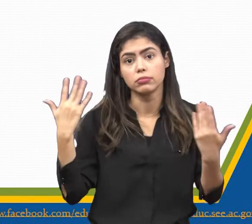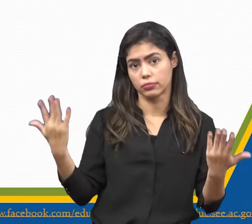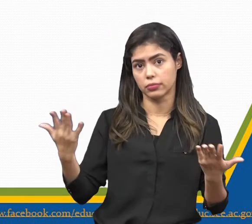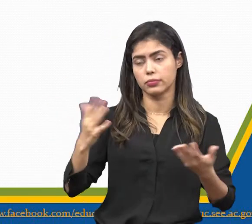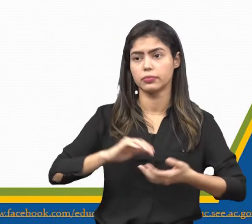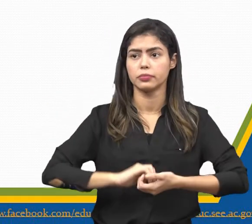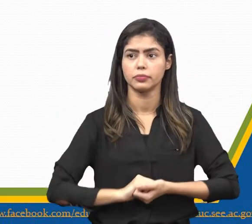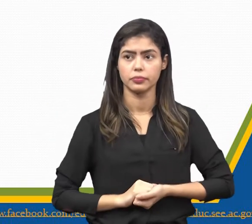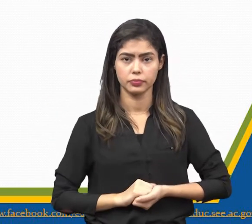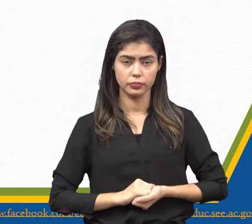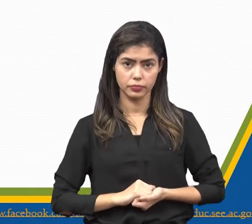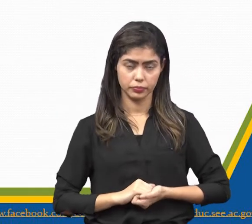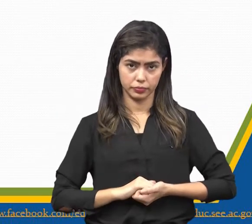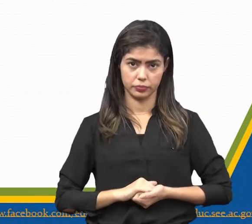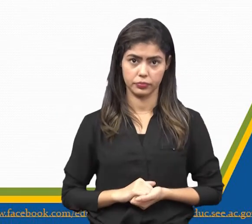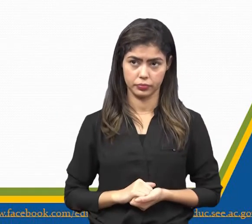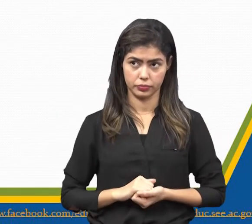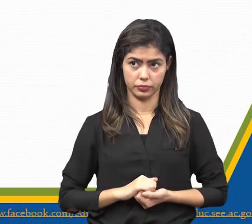a ele.